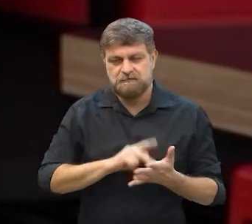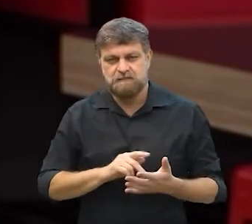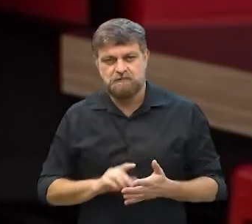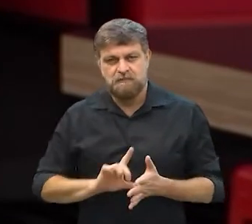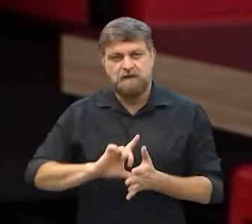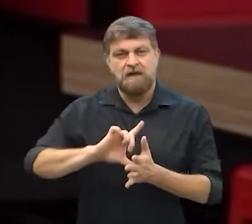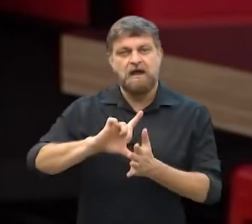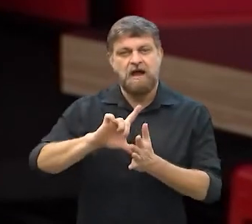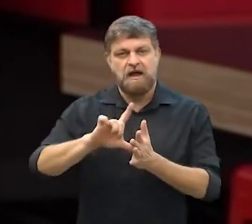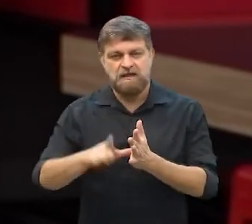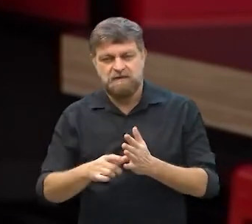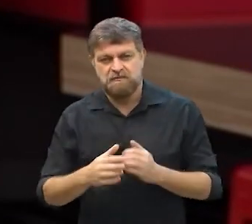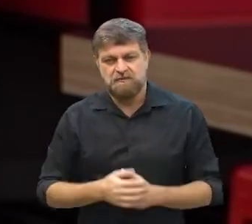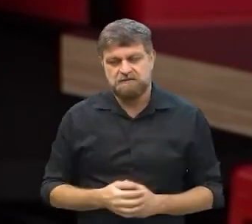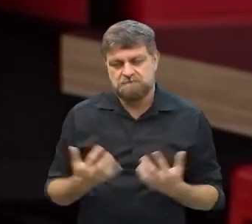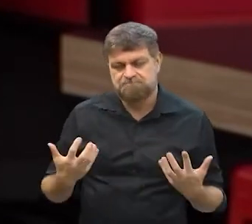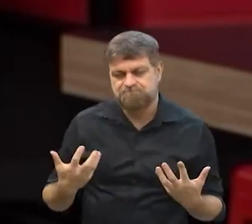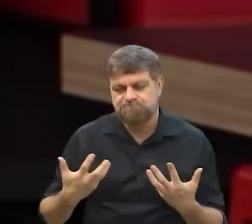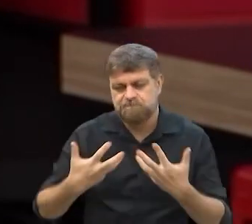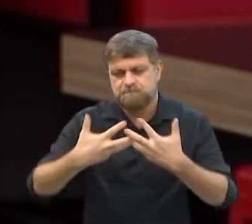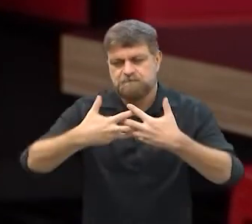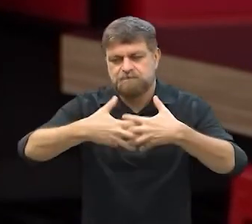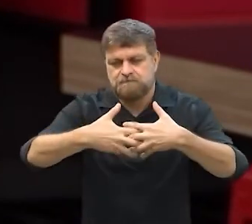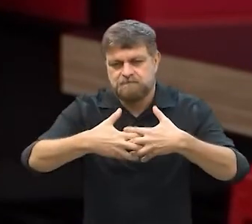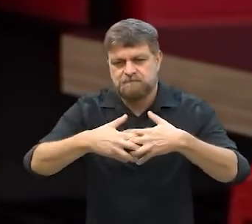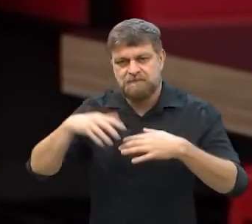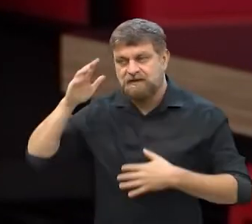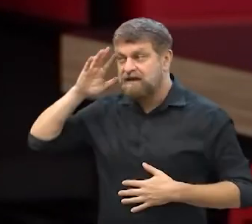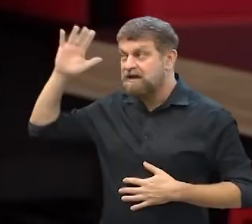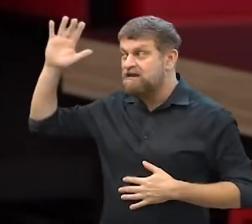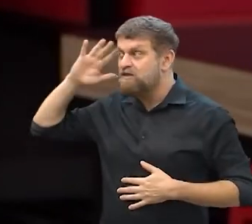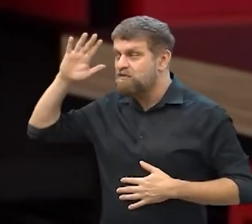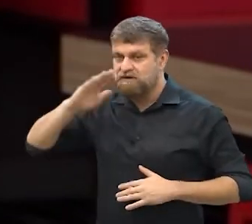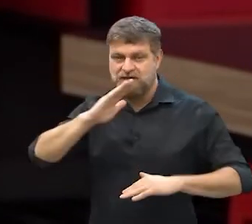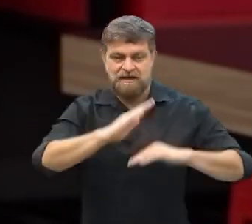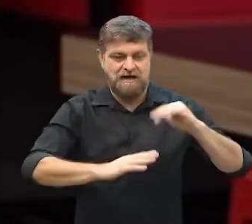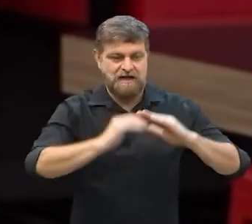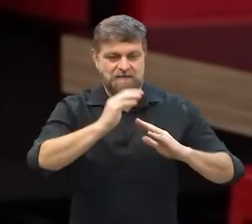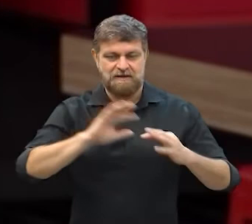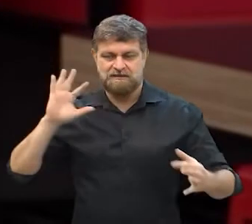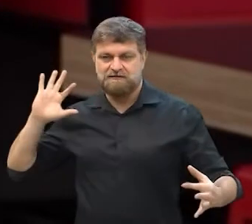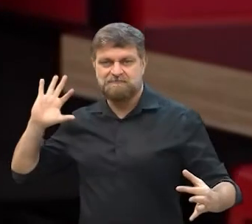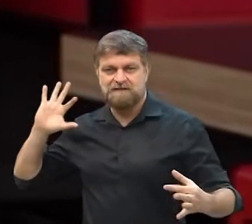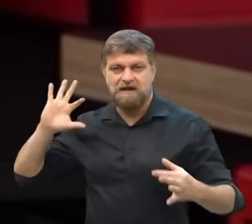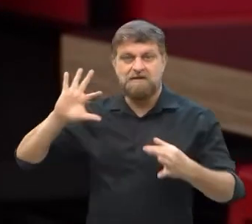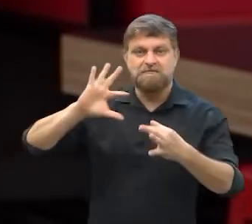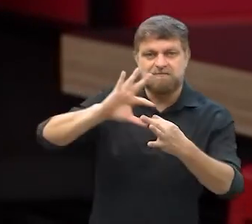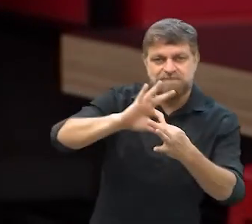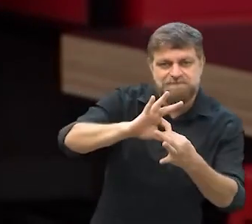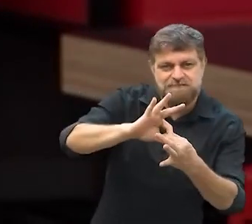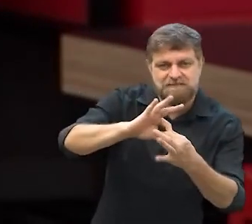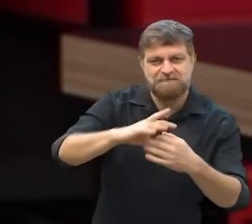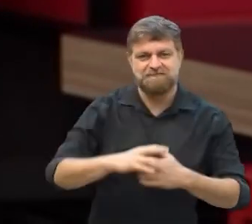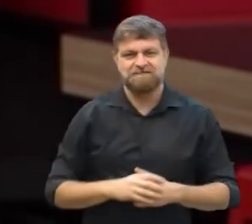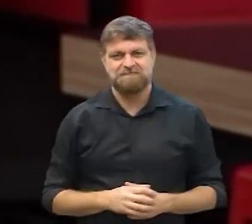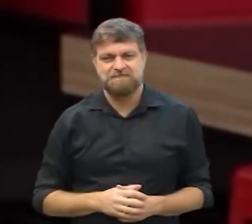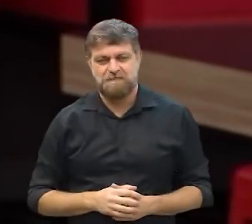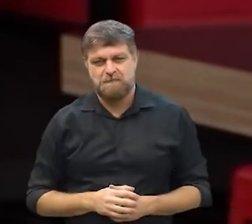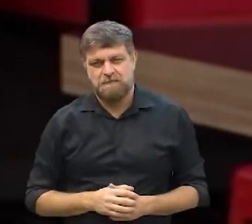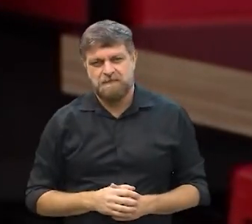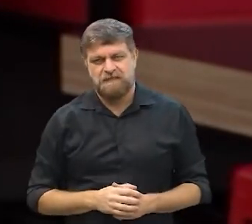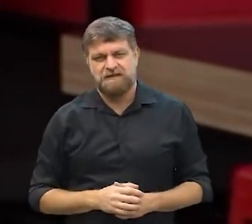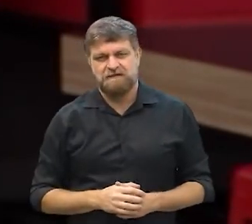que ele depois faça essa junção com aquilo que ele aprende na teoria. Então é a prática junto com a